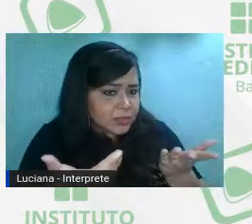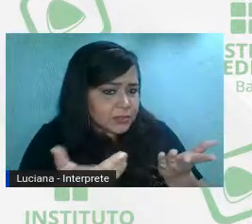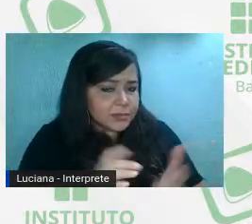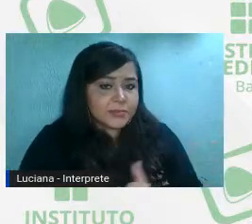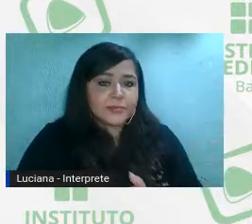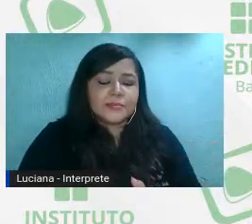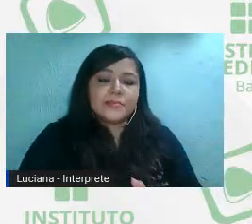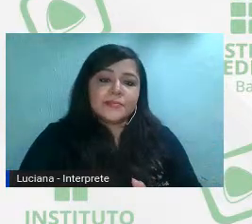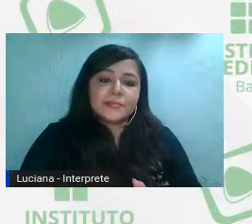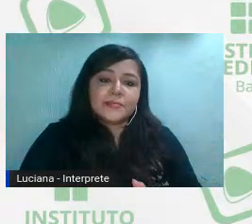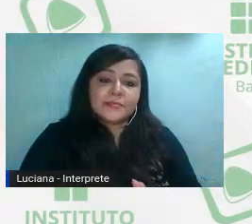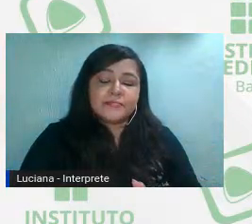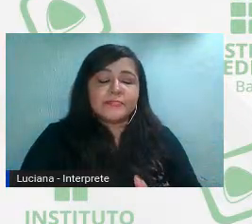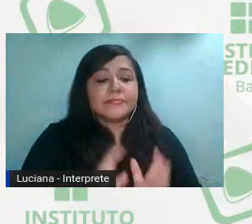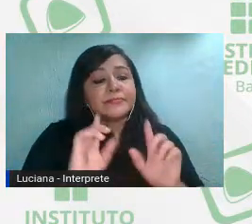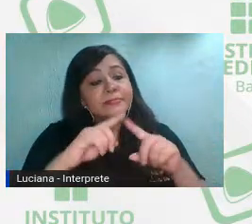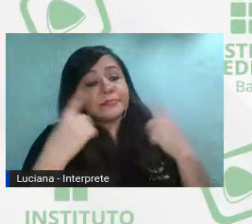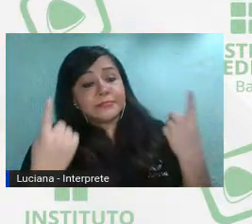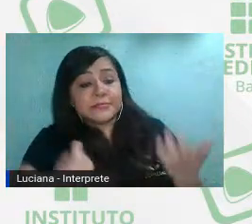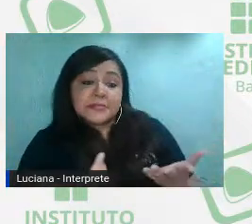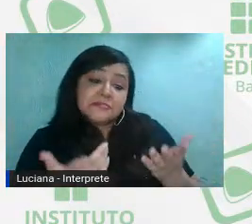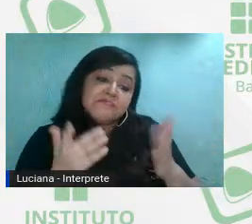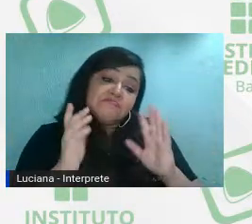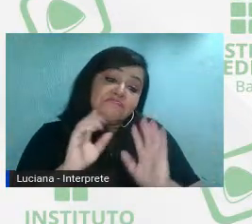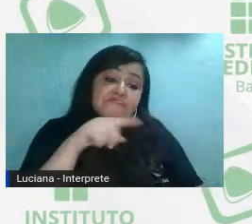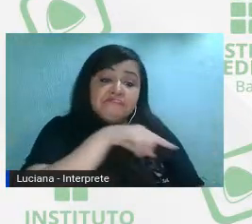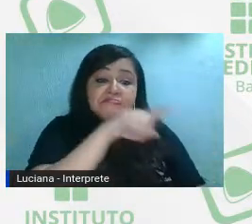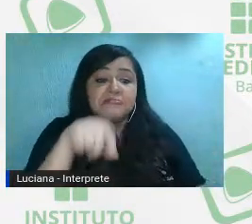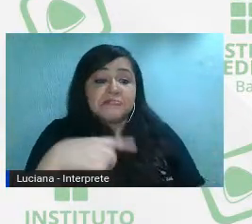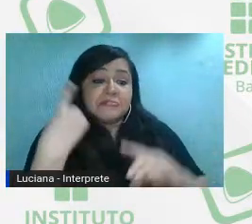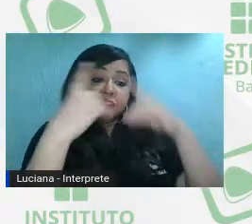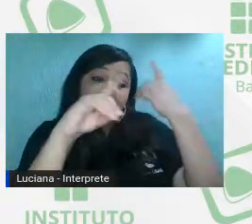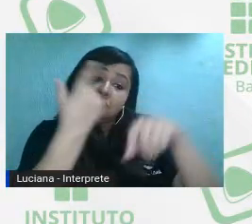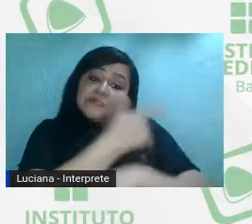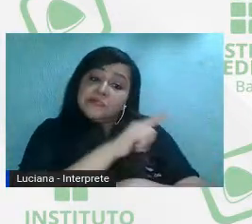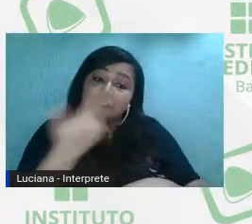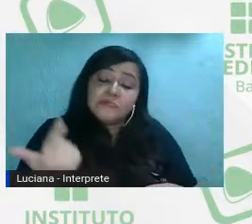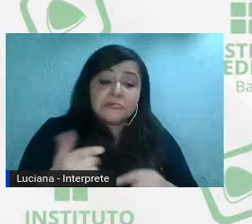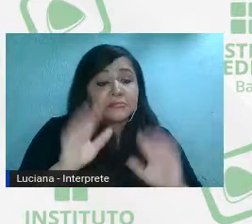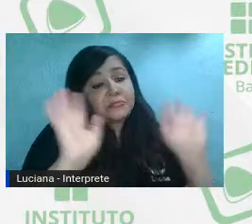Bom, então já que ninguém mais tem dúvida, até a próxima aula, pessoal.